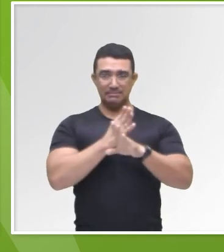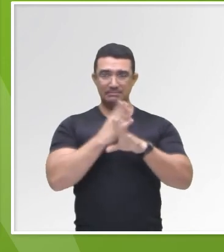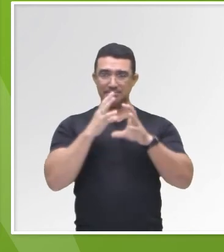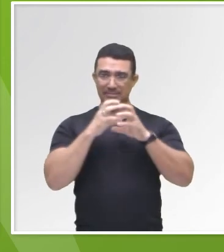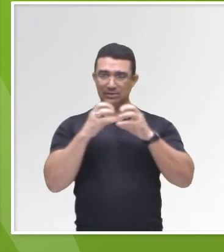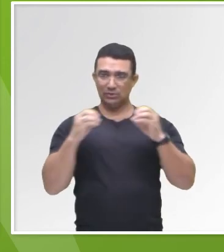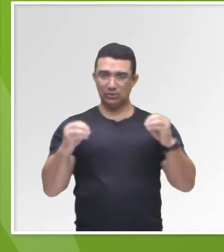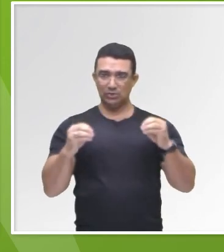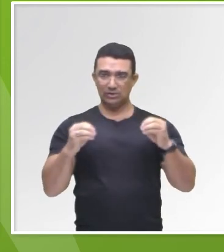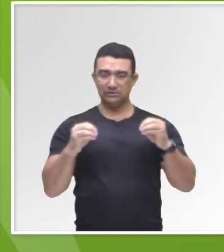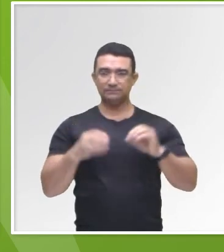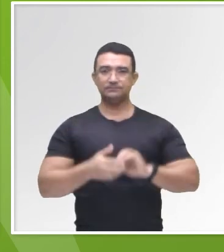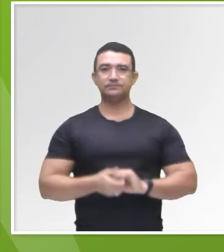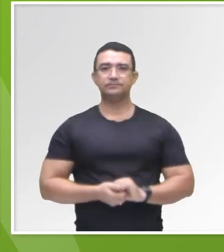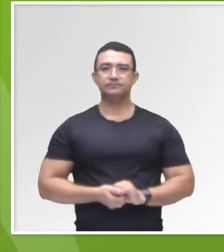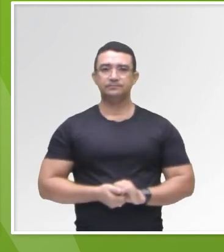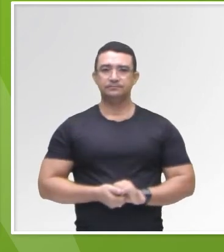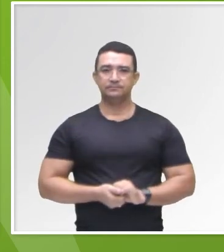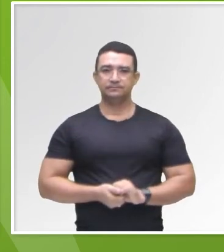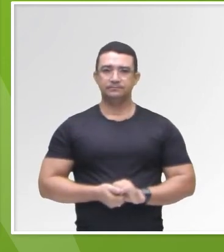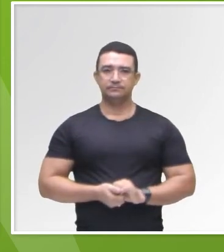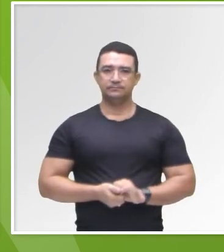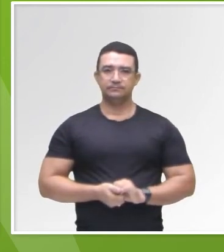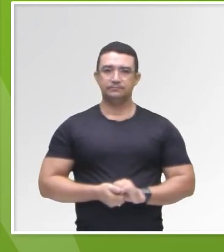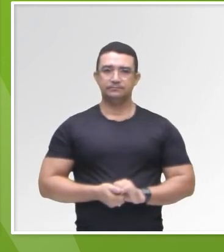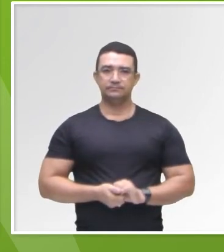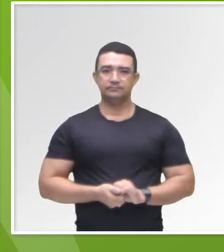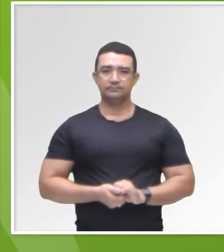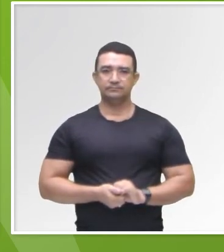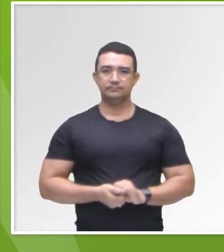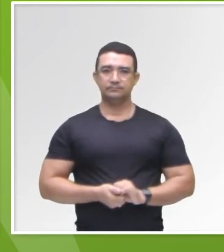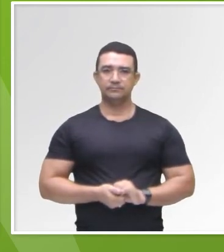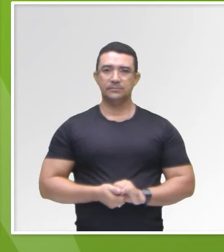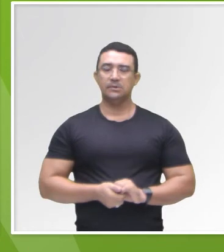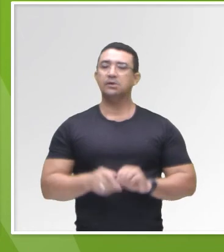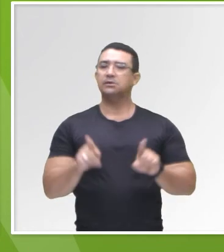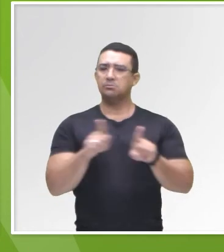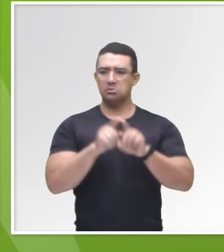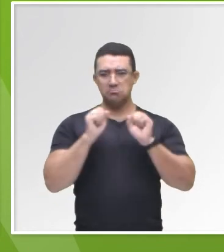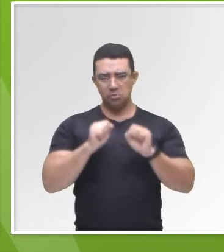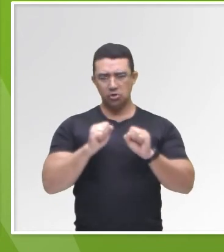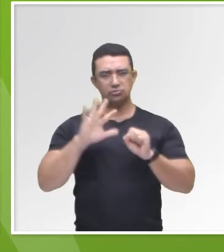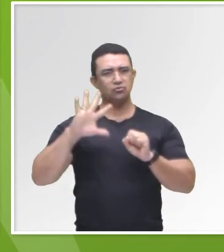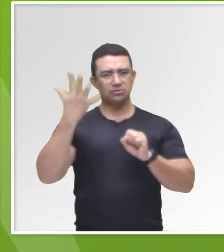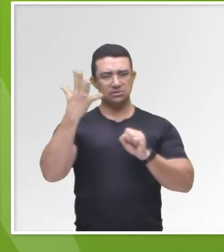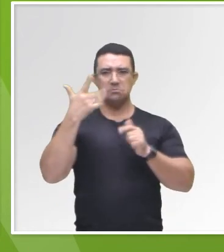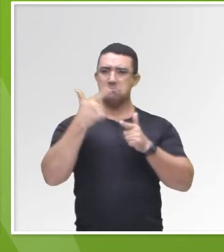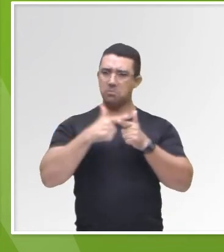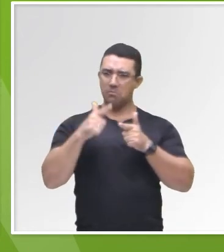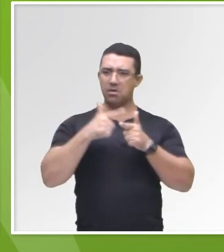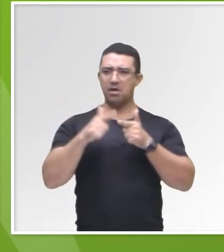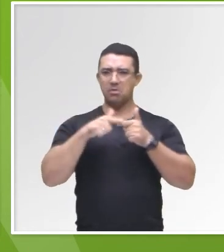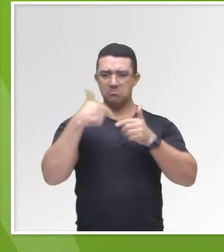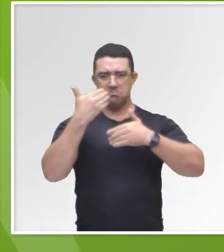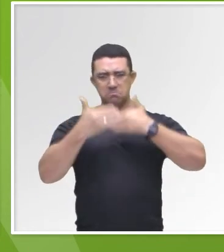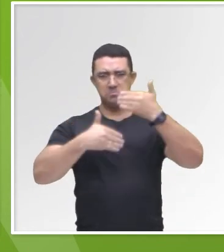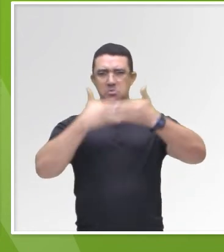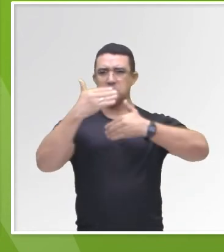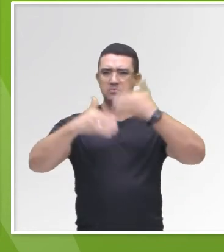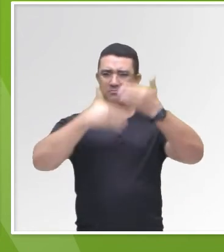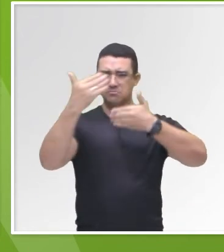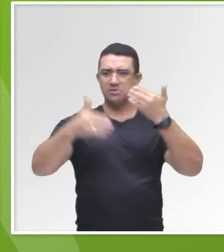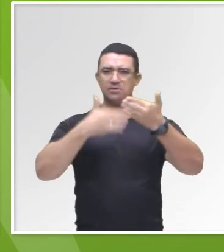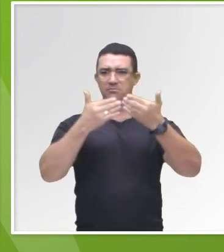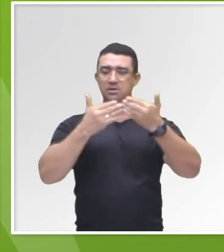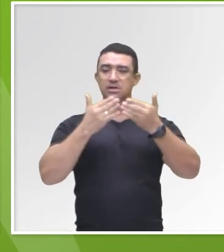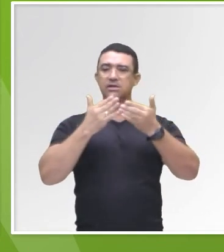crescer e se reproduzir. Depois, pode acontecer um pequeno problema aí nesse processo de divisão